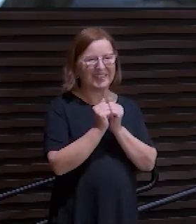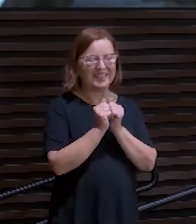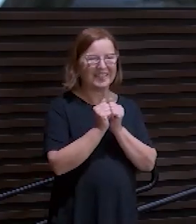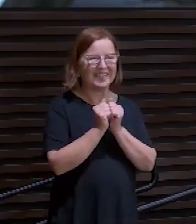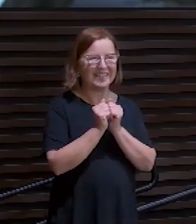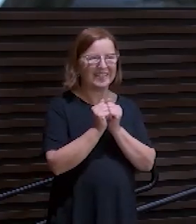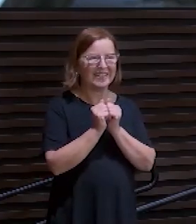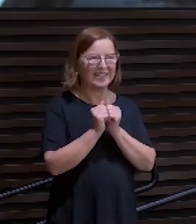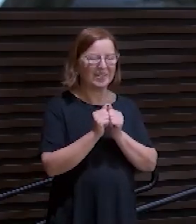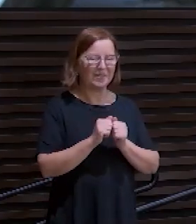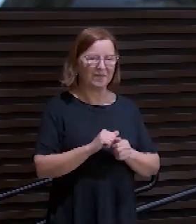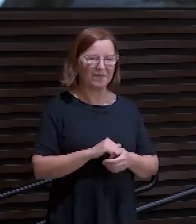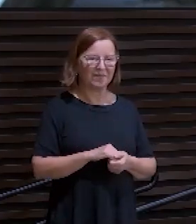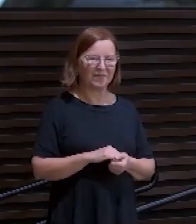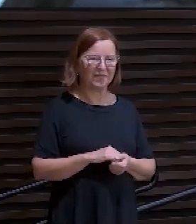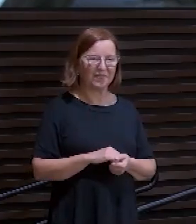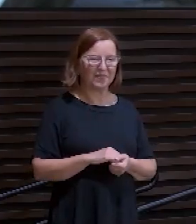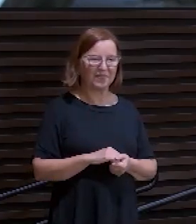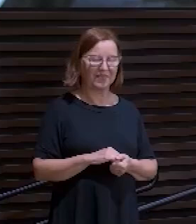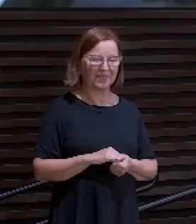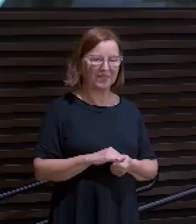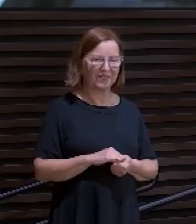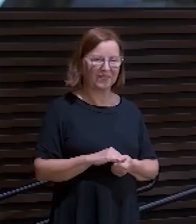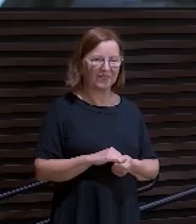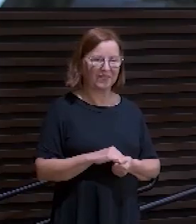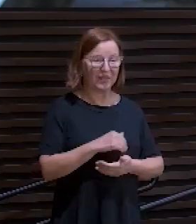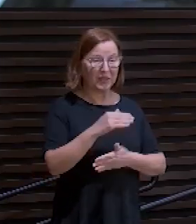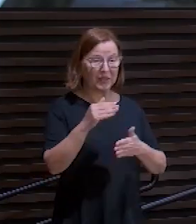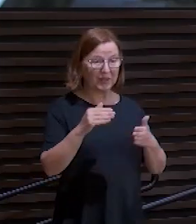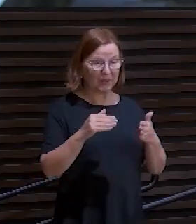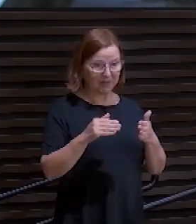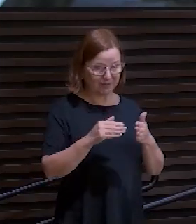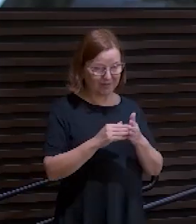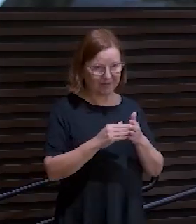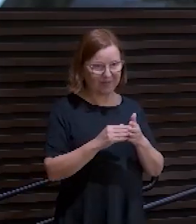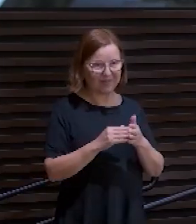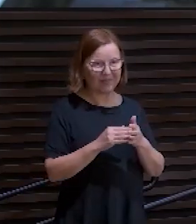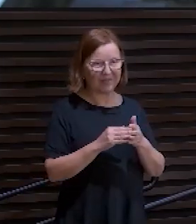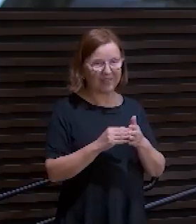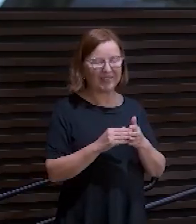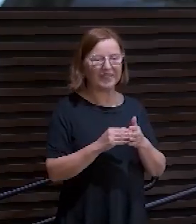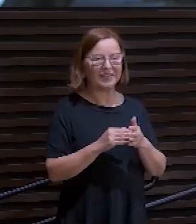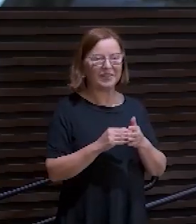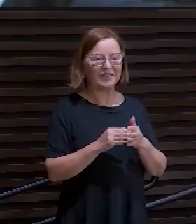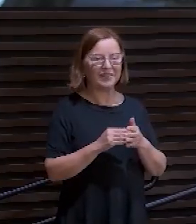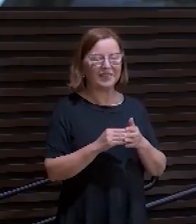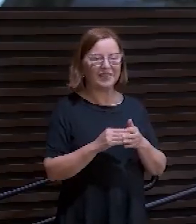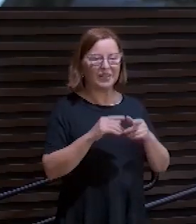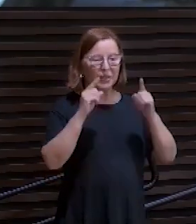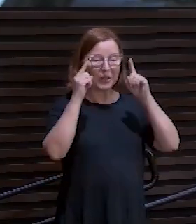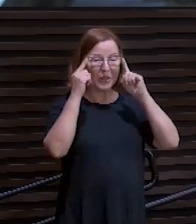embutido, embrulhado no choro de José com Benjamim.